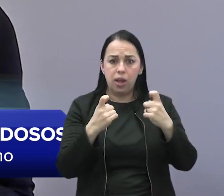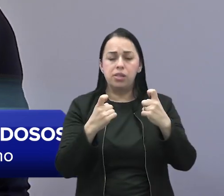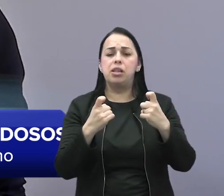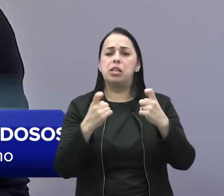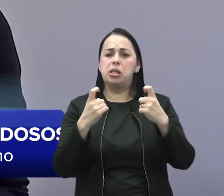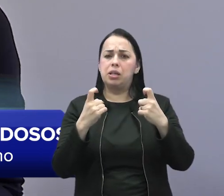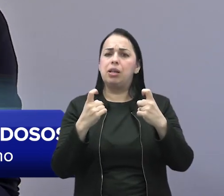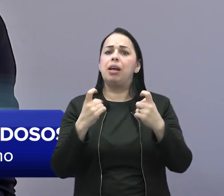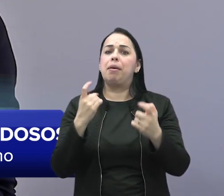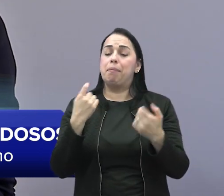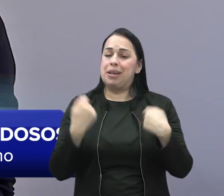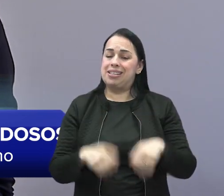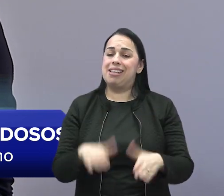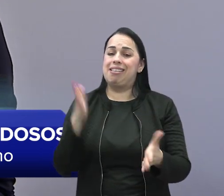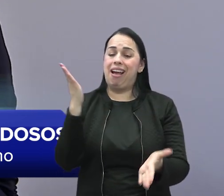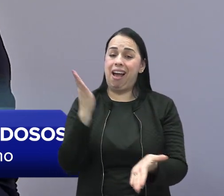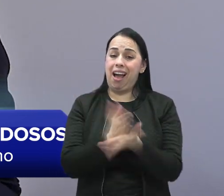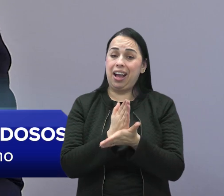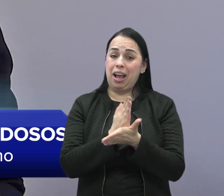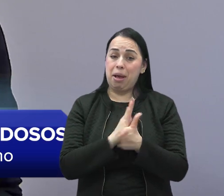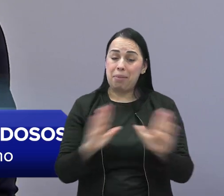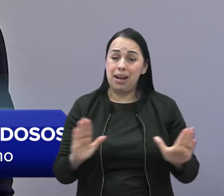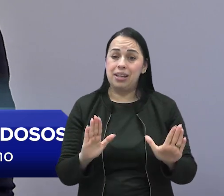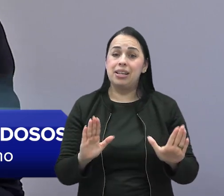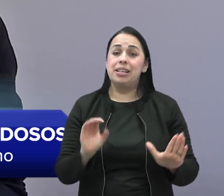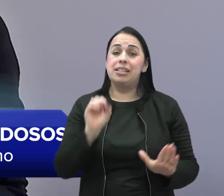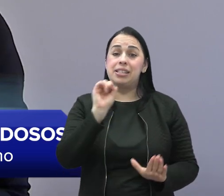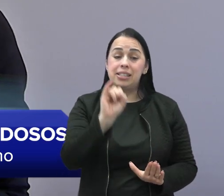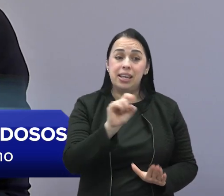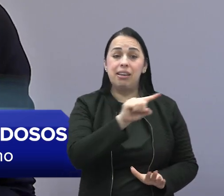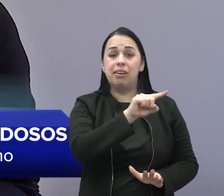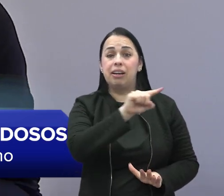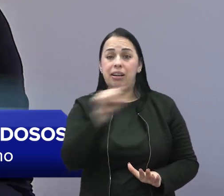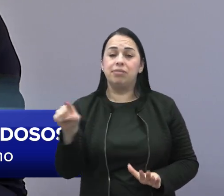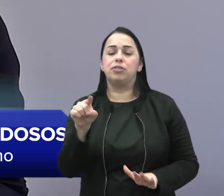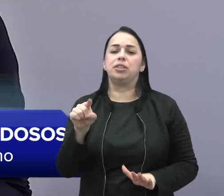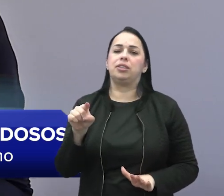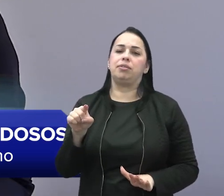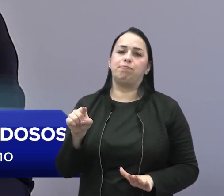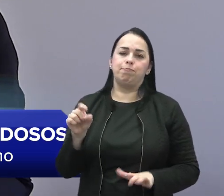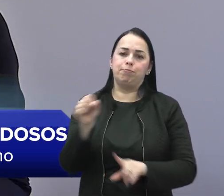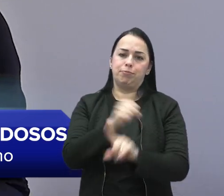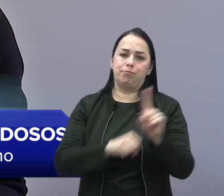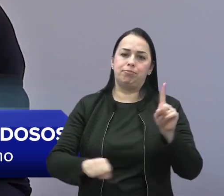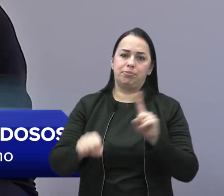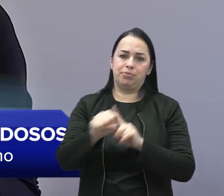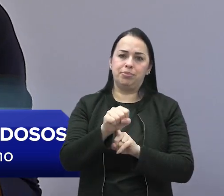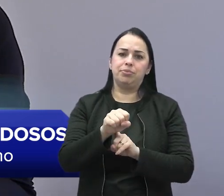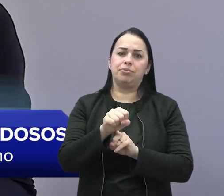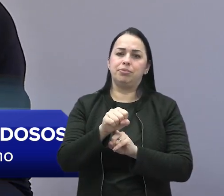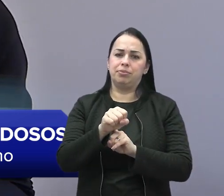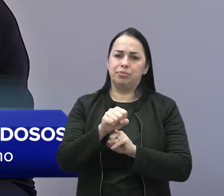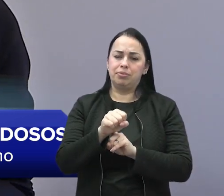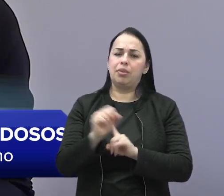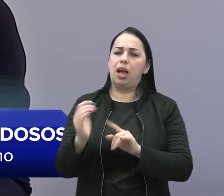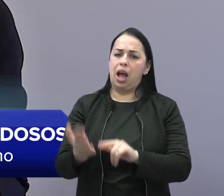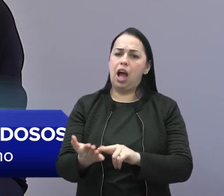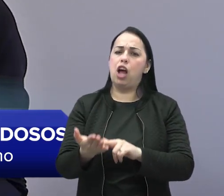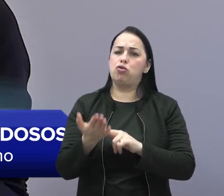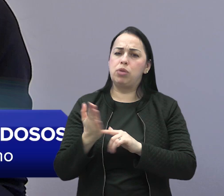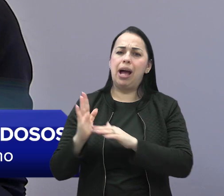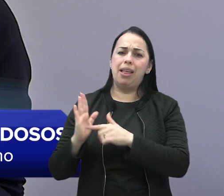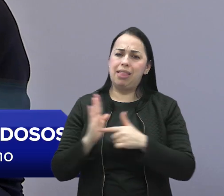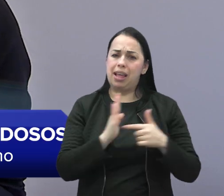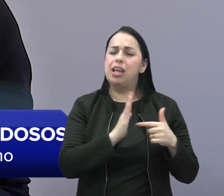vão acabar e erradicar, de fato, quando a sociedade como um todo estiver aí presente e denunciar, né? Porque é